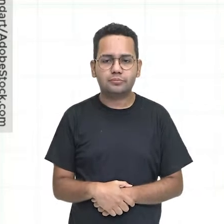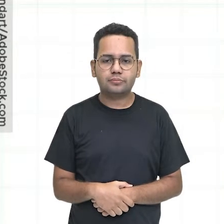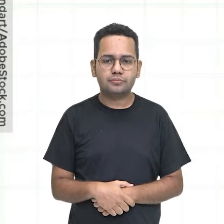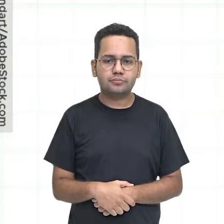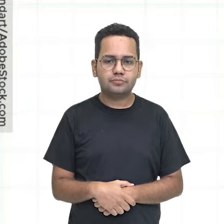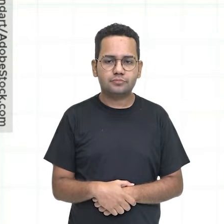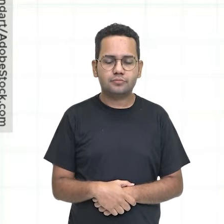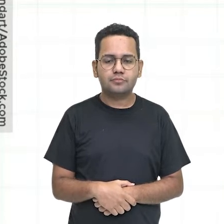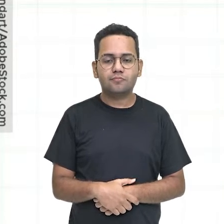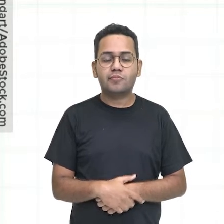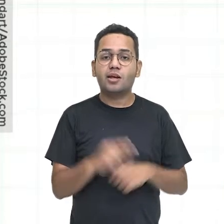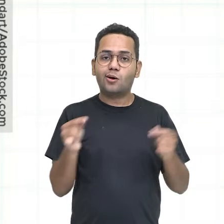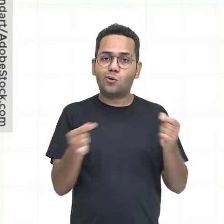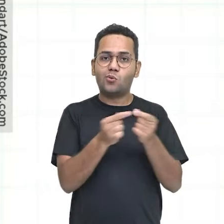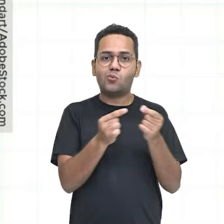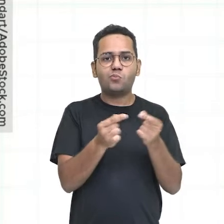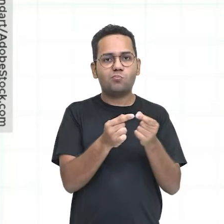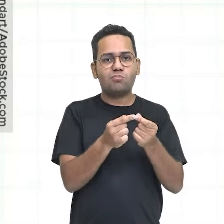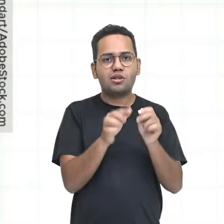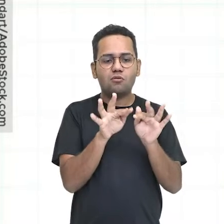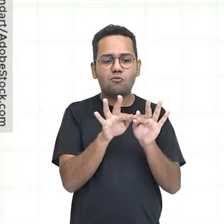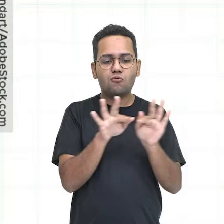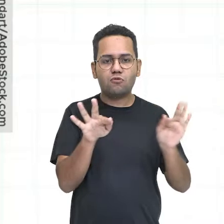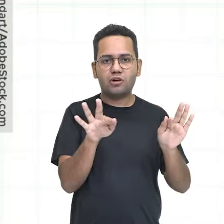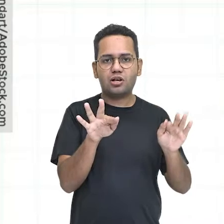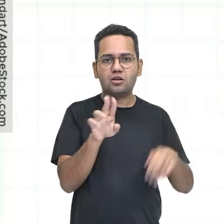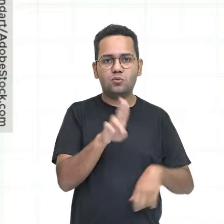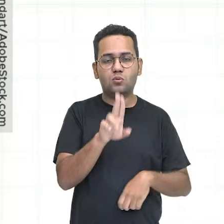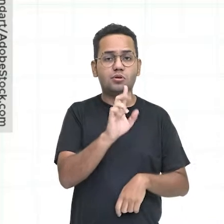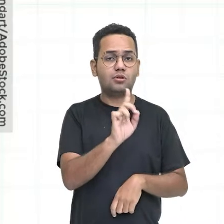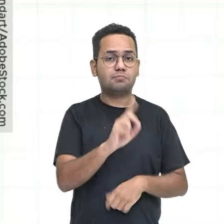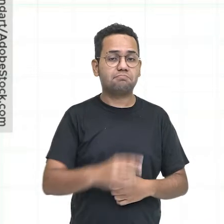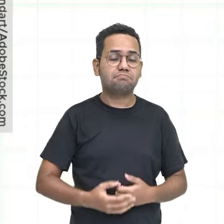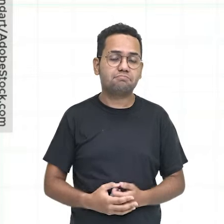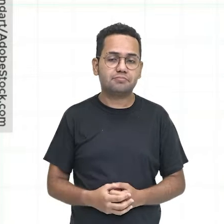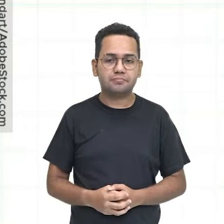formas negativas. Então, é should not, tá?